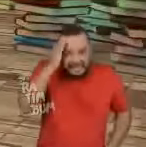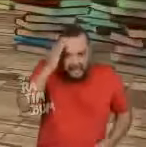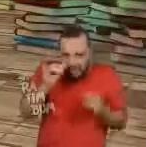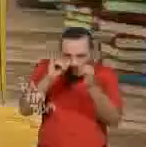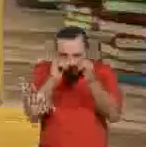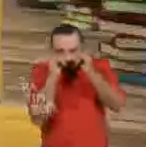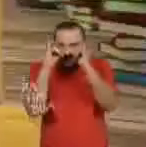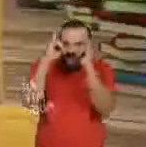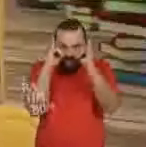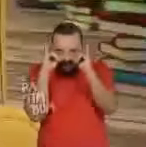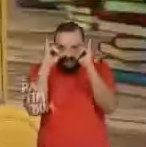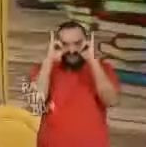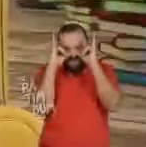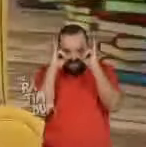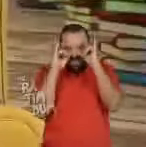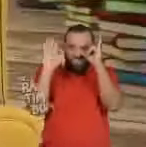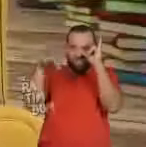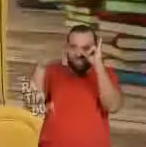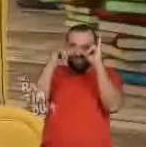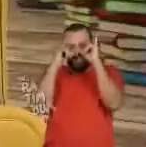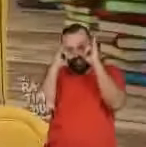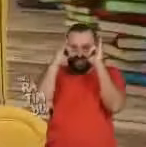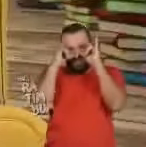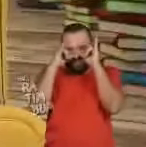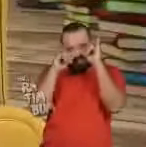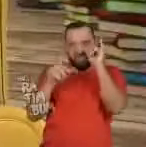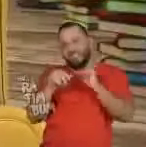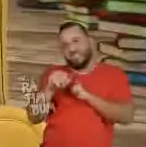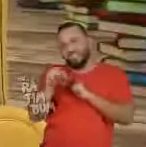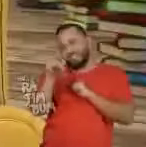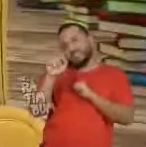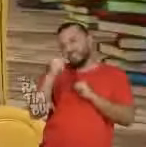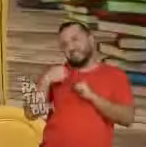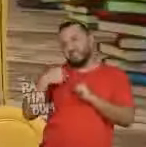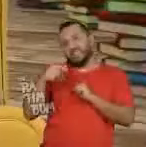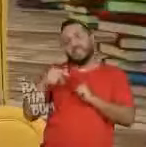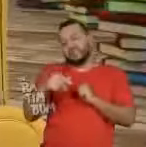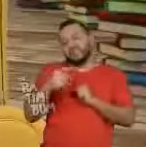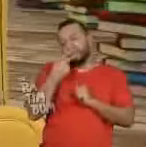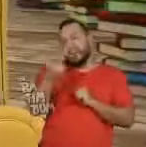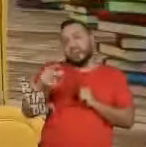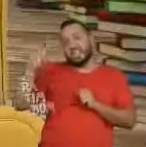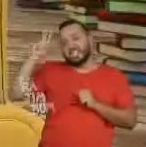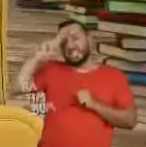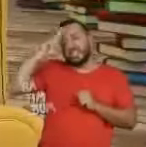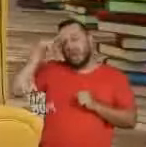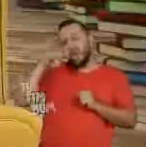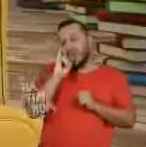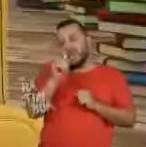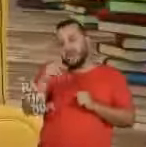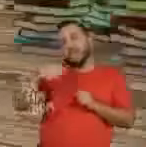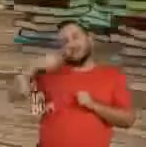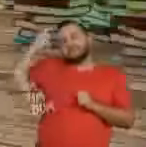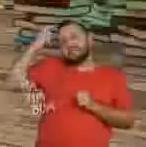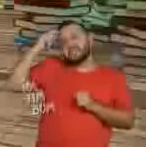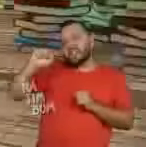rabugento, olhou para o vovô Tatu-Bolinha e disse assim: é, senhor Tatu, essa sua história me faz